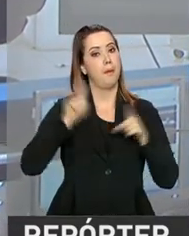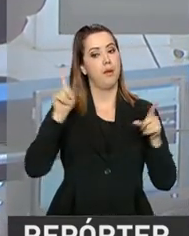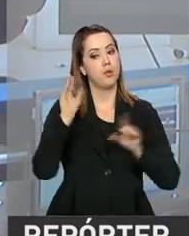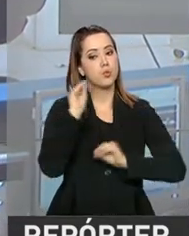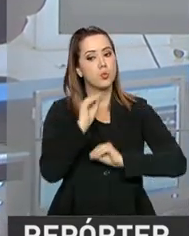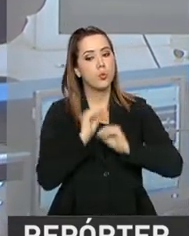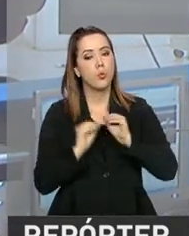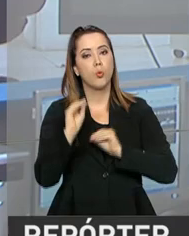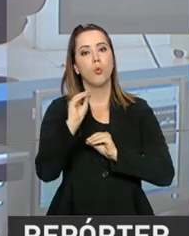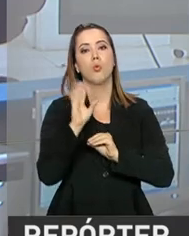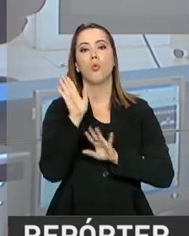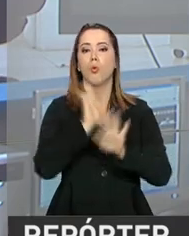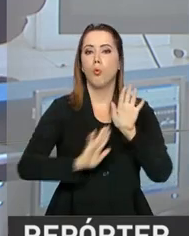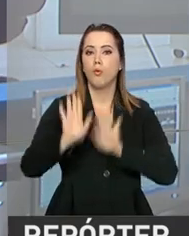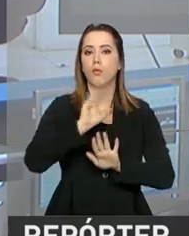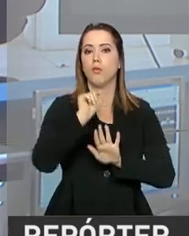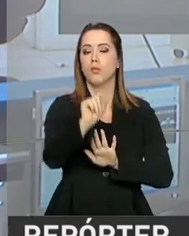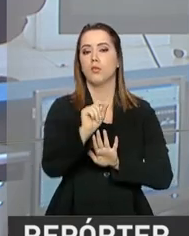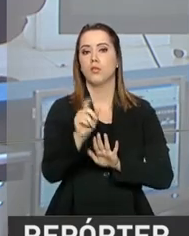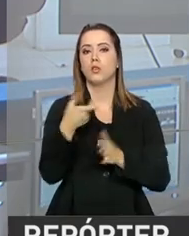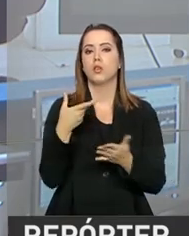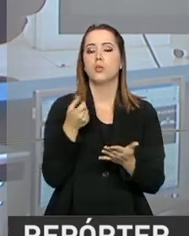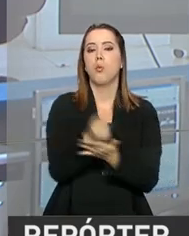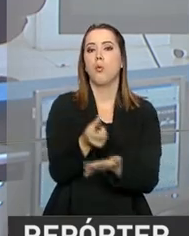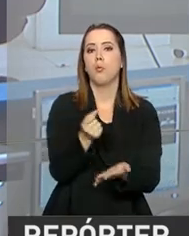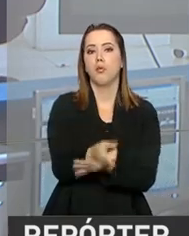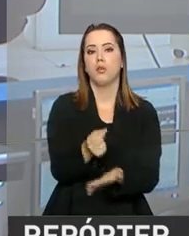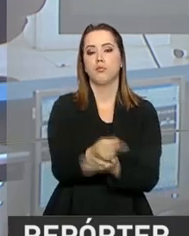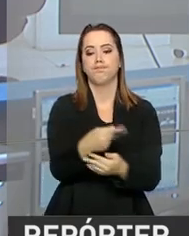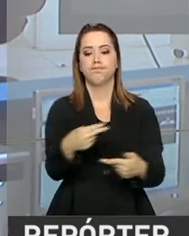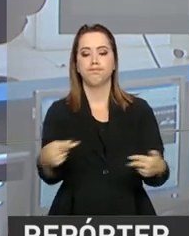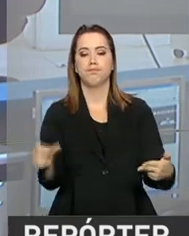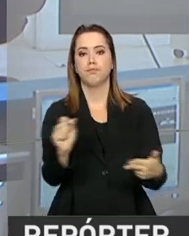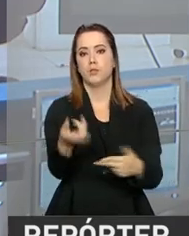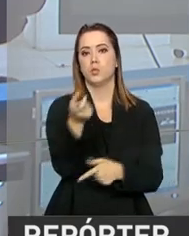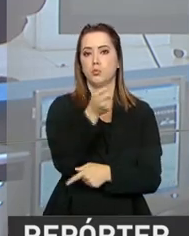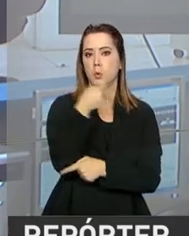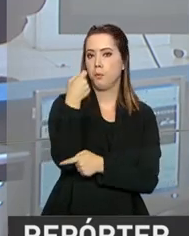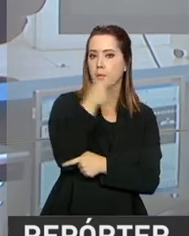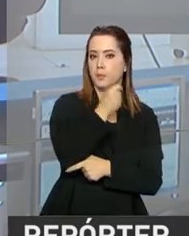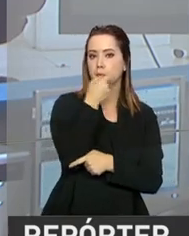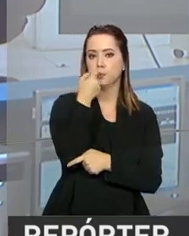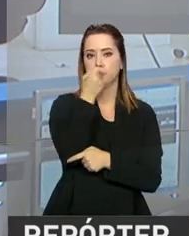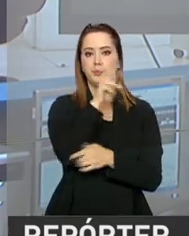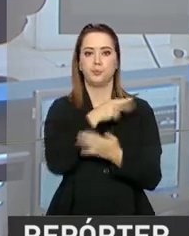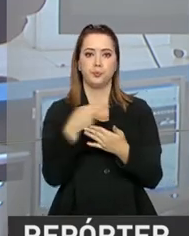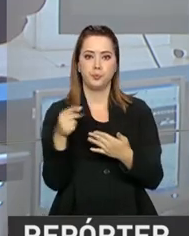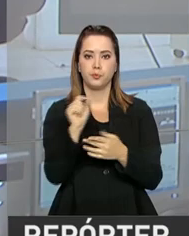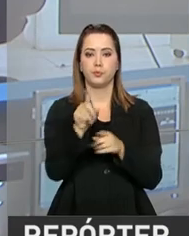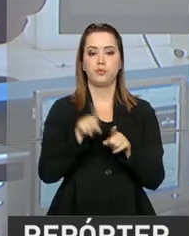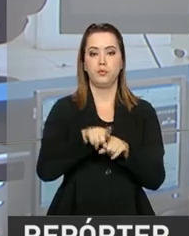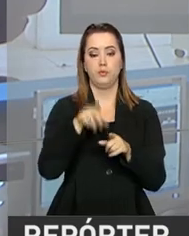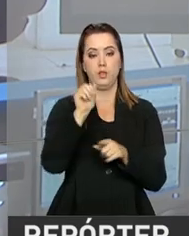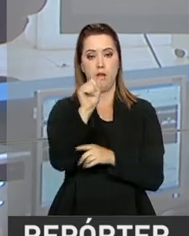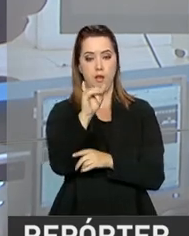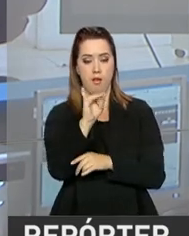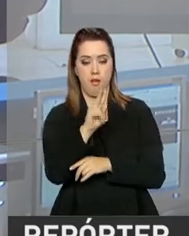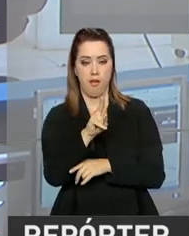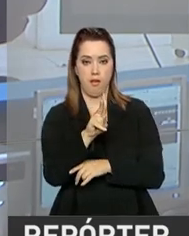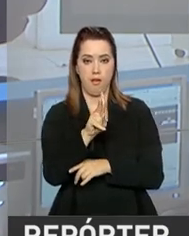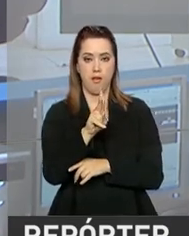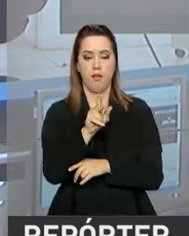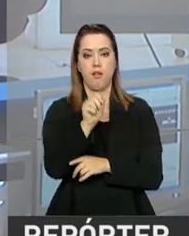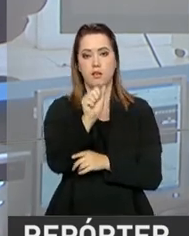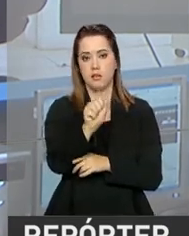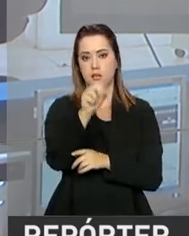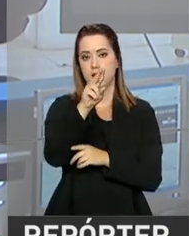para os pequenos. As informações estão em um boletim produzido pela Anvisa em parceria com a Secretaria Nacional do Consumidor, do Ministério da